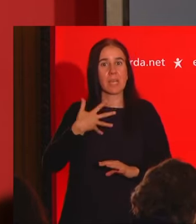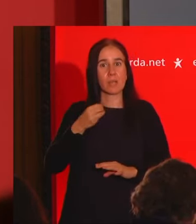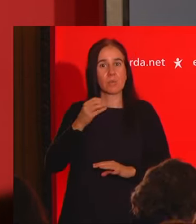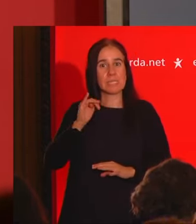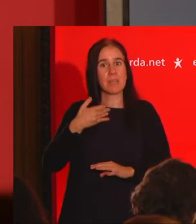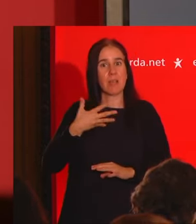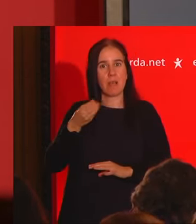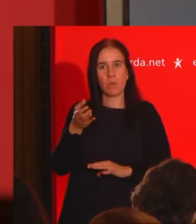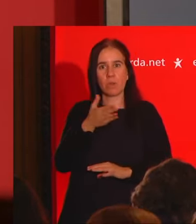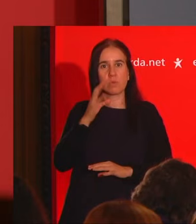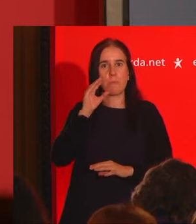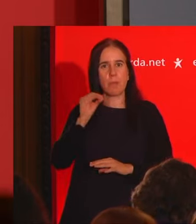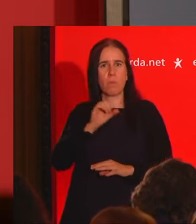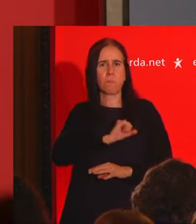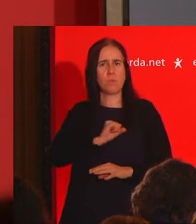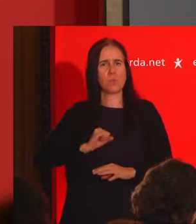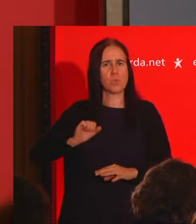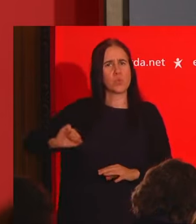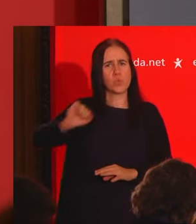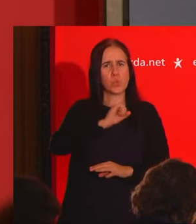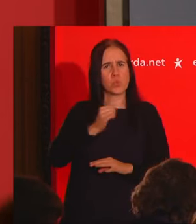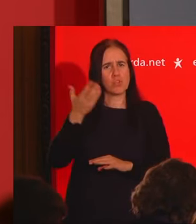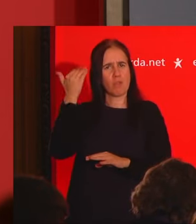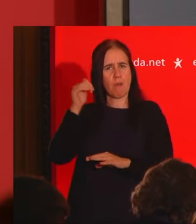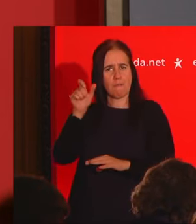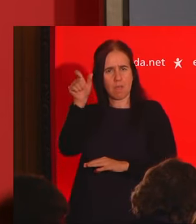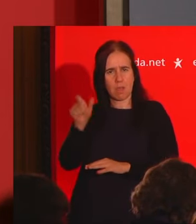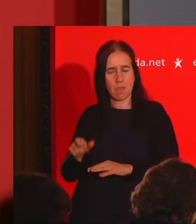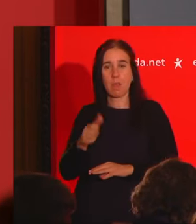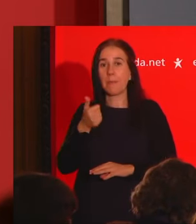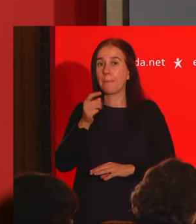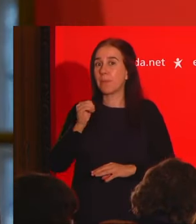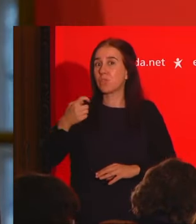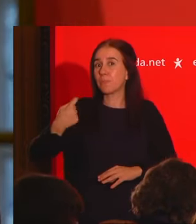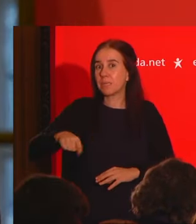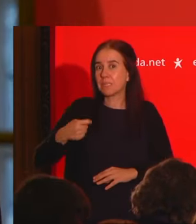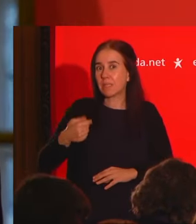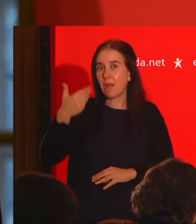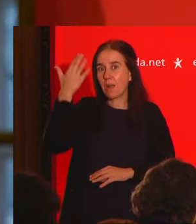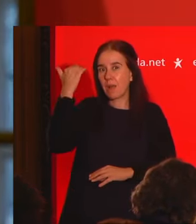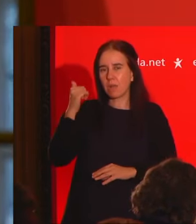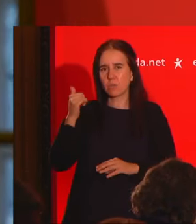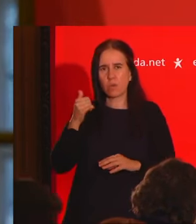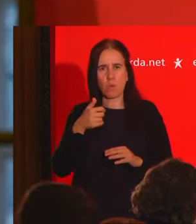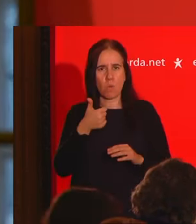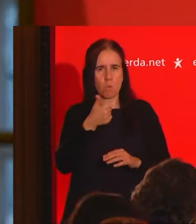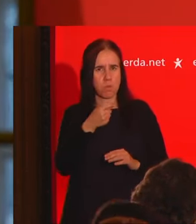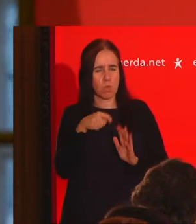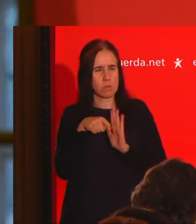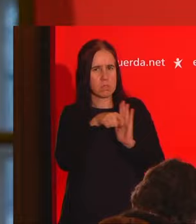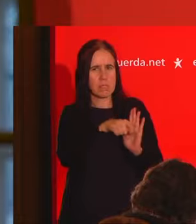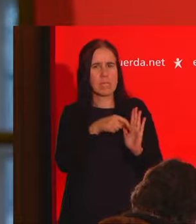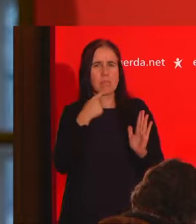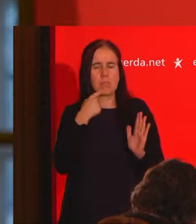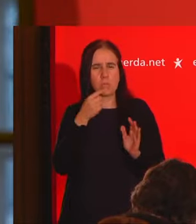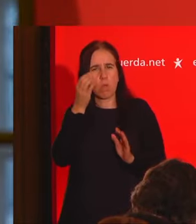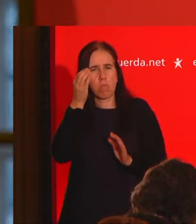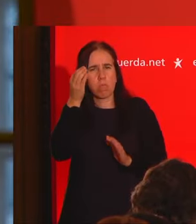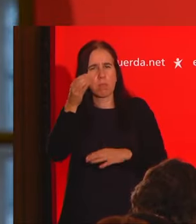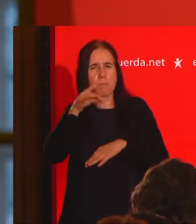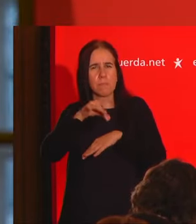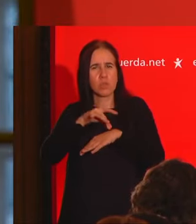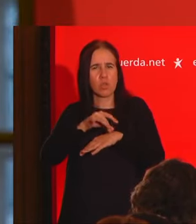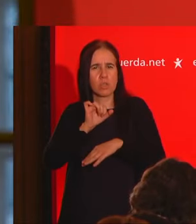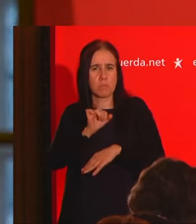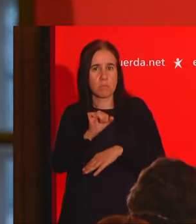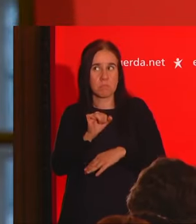banqueiro era ainda o dono disto tudo. O presidente do BES chamava na altura a persistência do Bloco uma obsessão patológica.